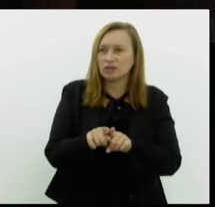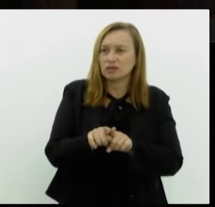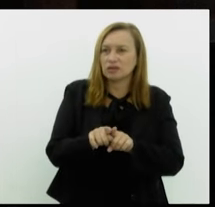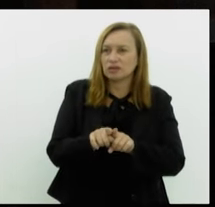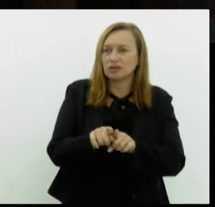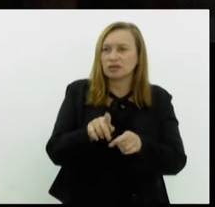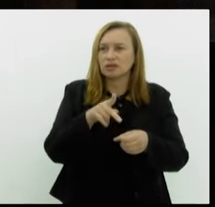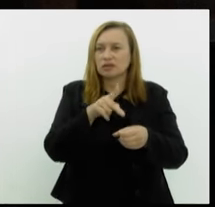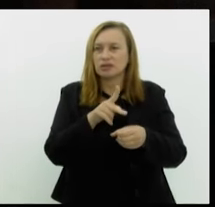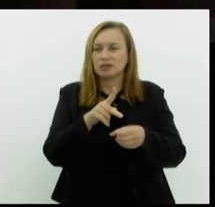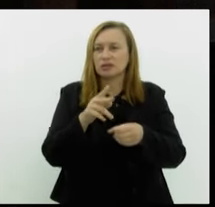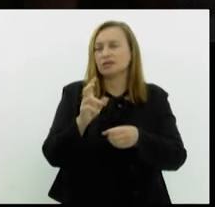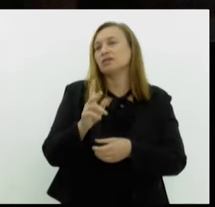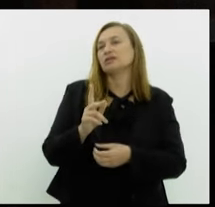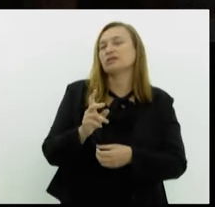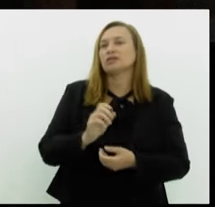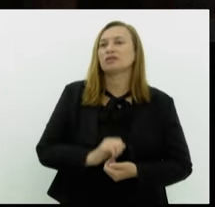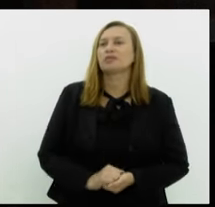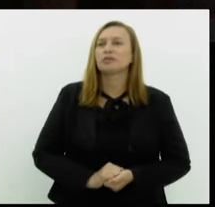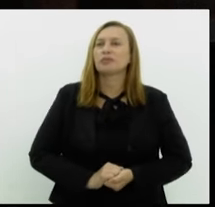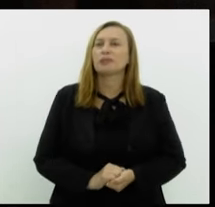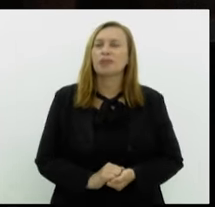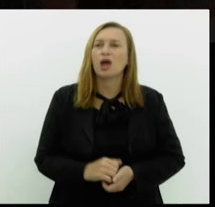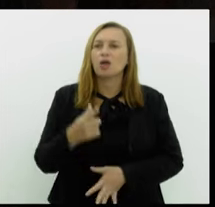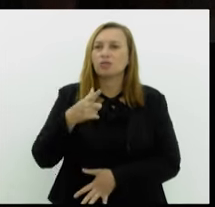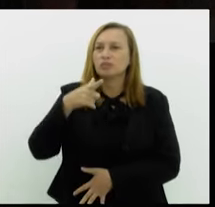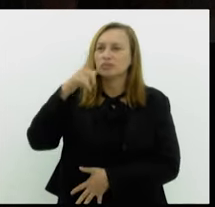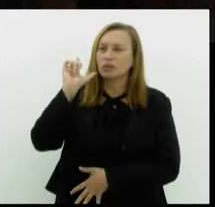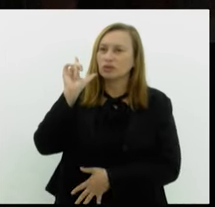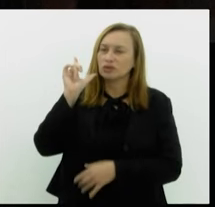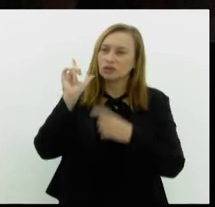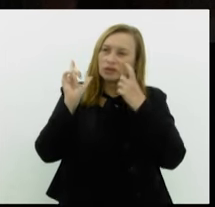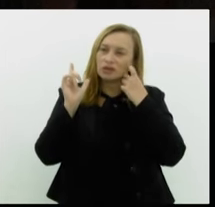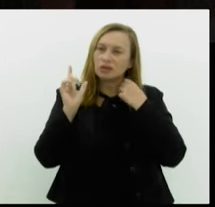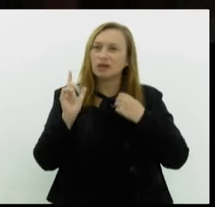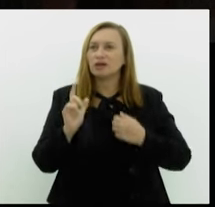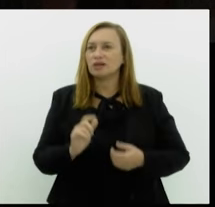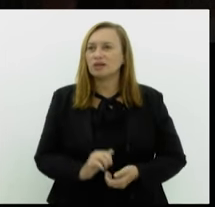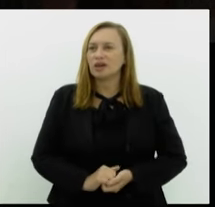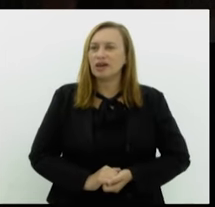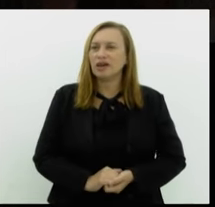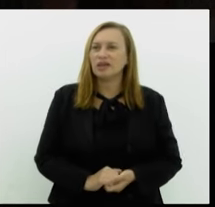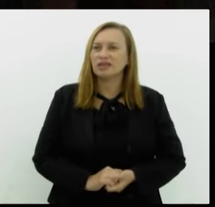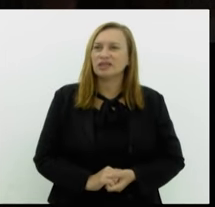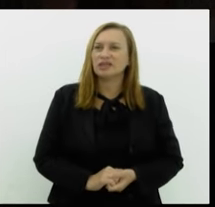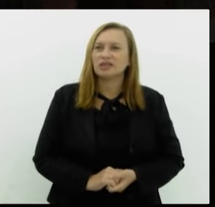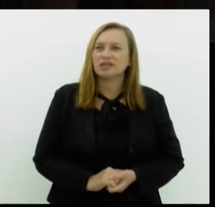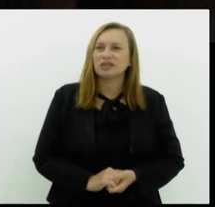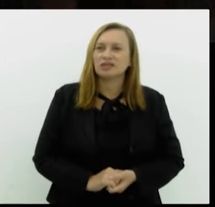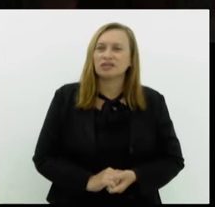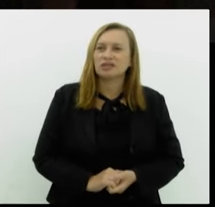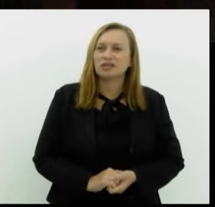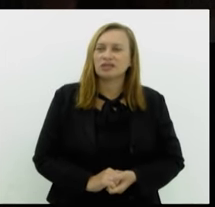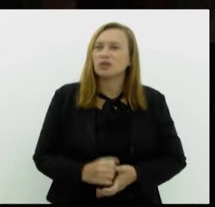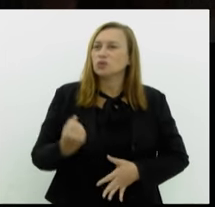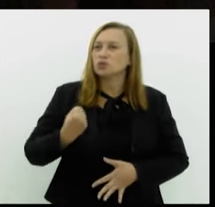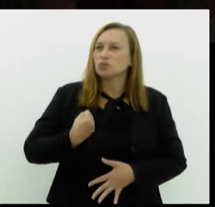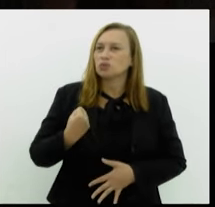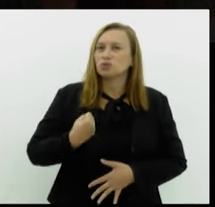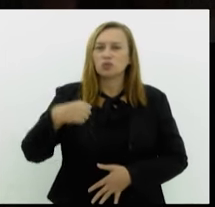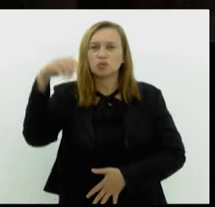o codinome de Drácula, ontem não se quedou aos números e no